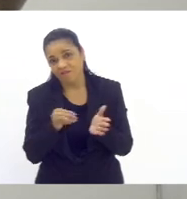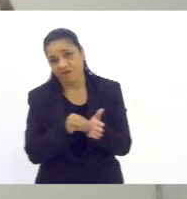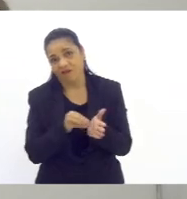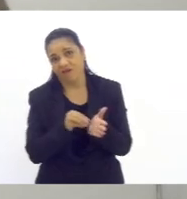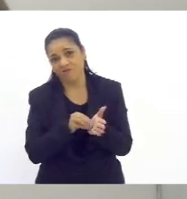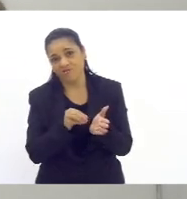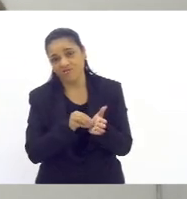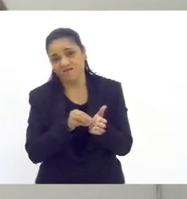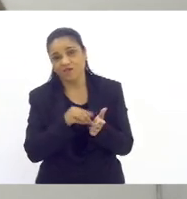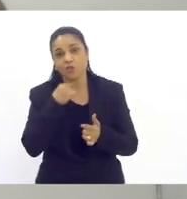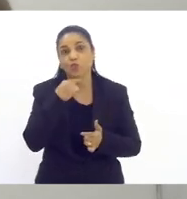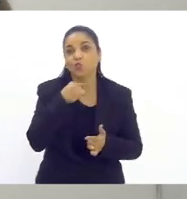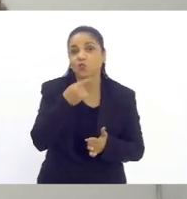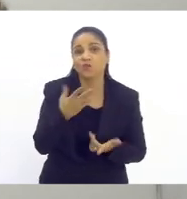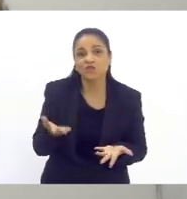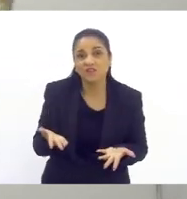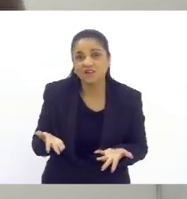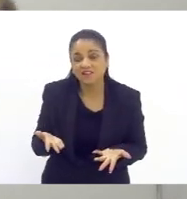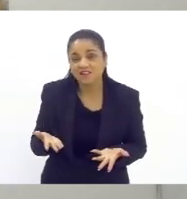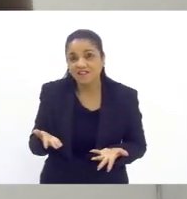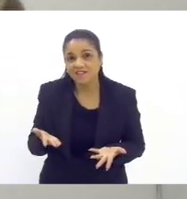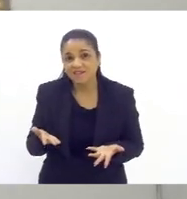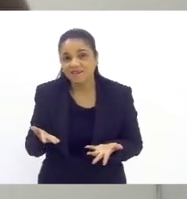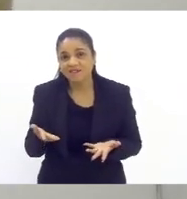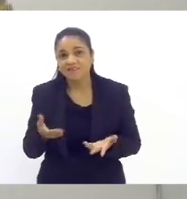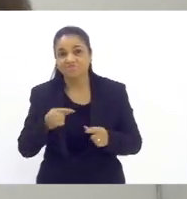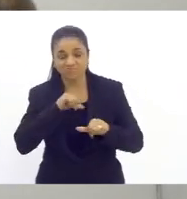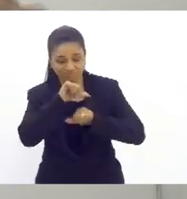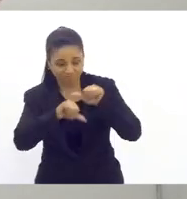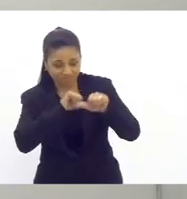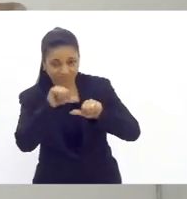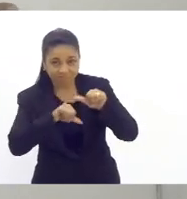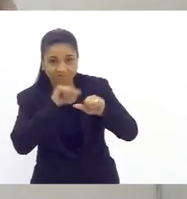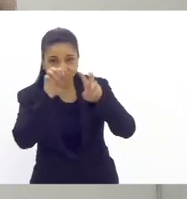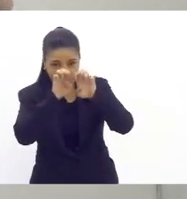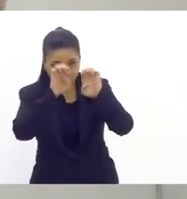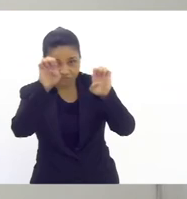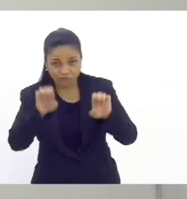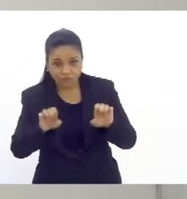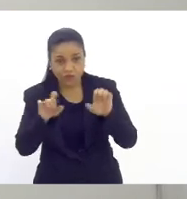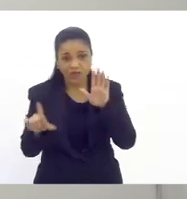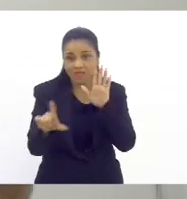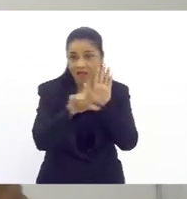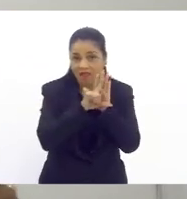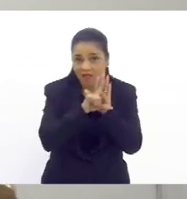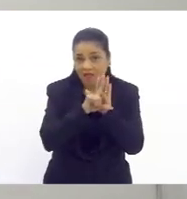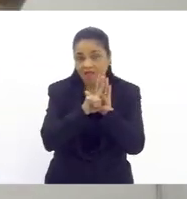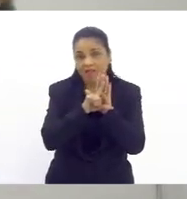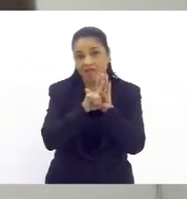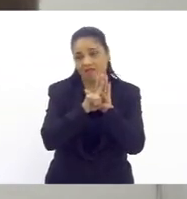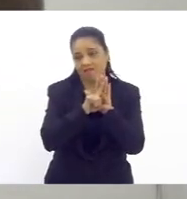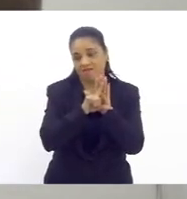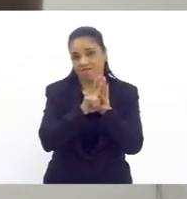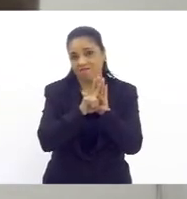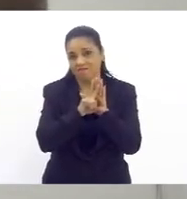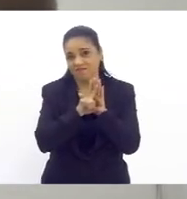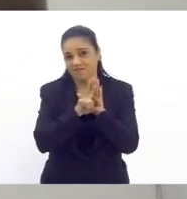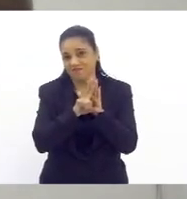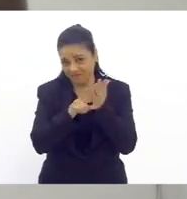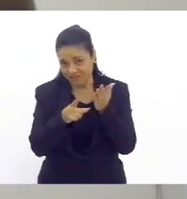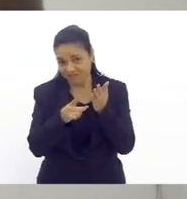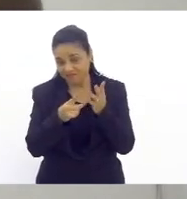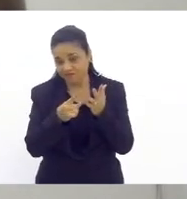existem discussões que se não houver mudança S estruturais na estrutura nossa volta nós vamos estar aqui